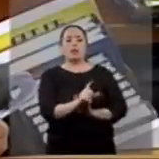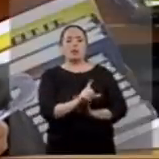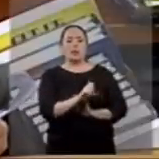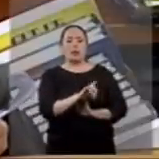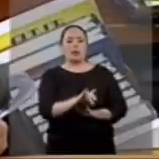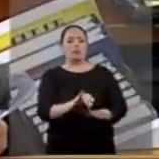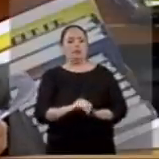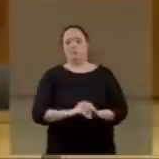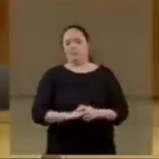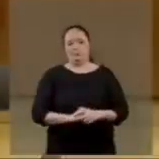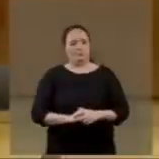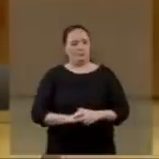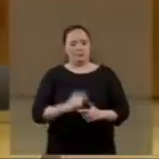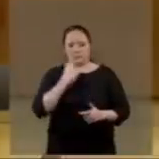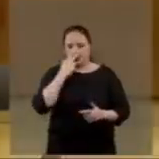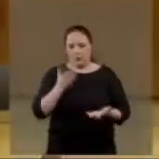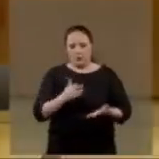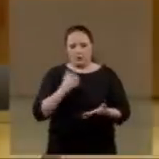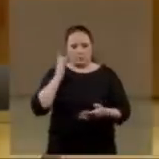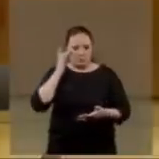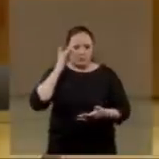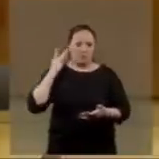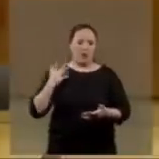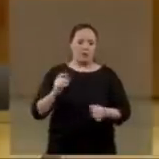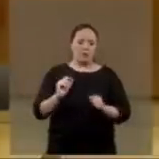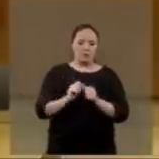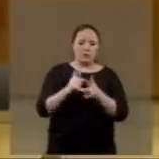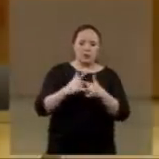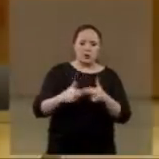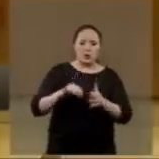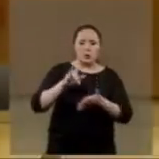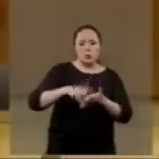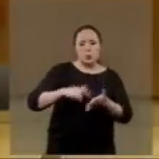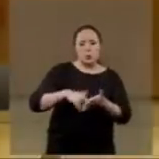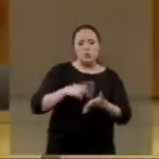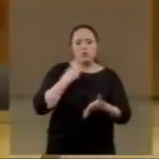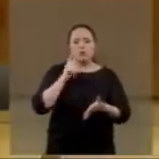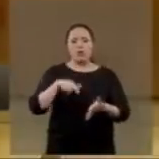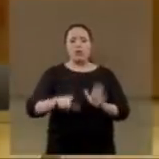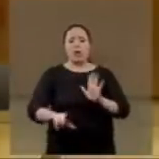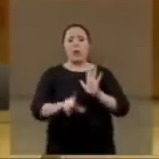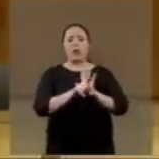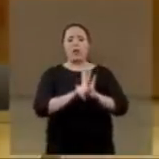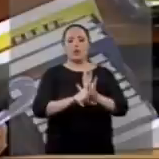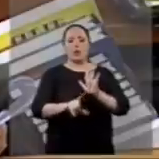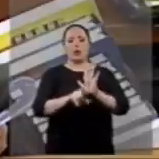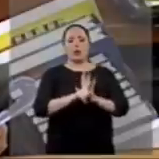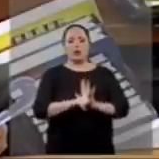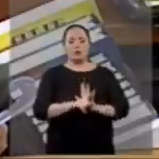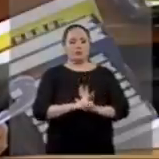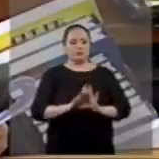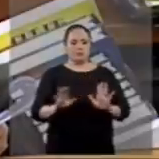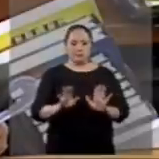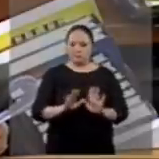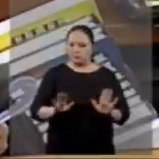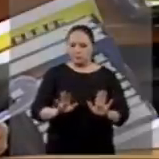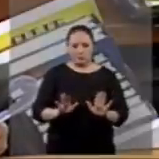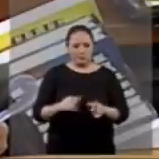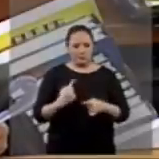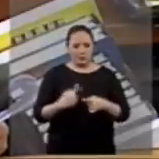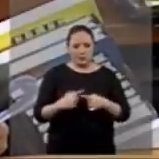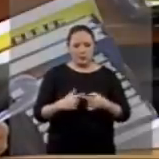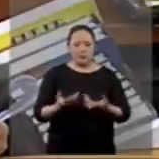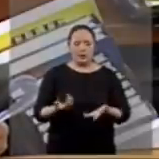ficando fácil editar diplomas legais à margem da Constituição Federal, porque em